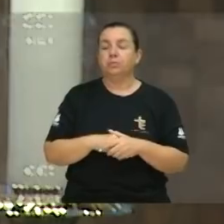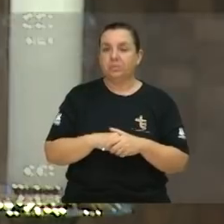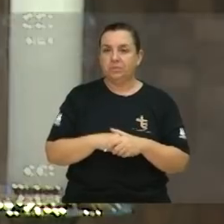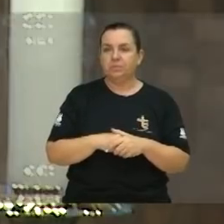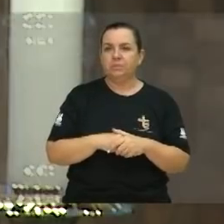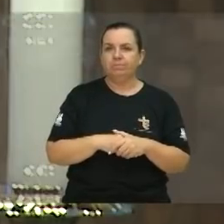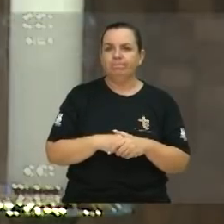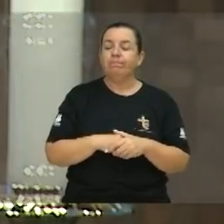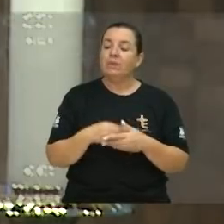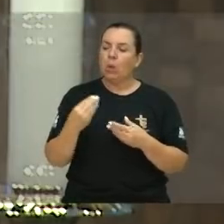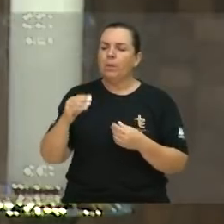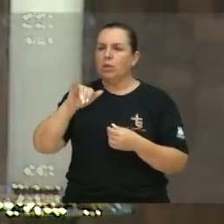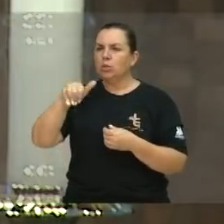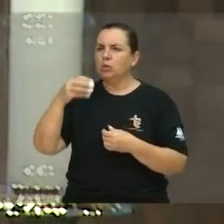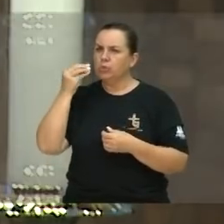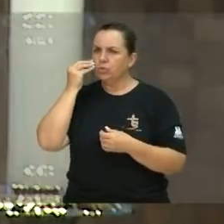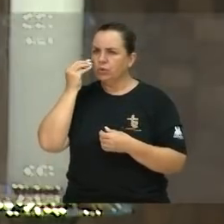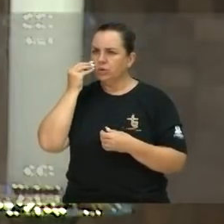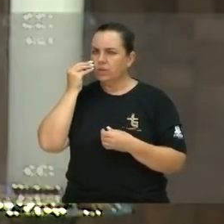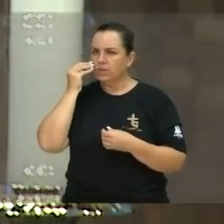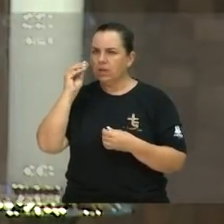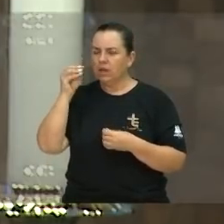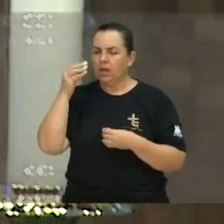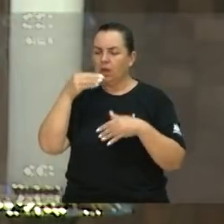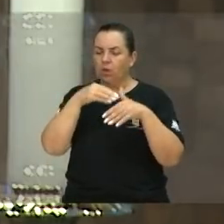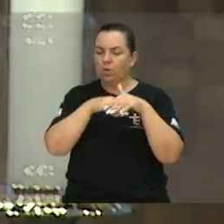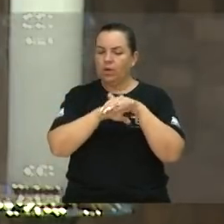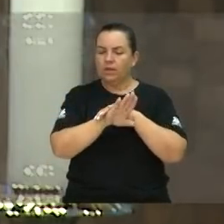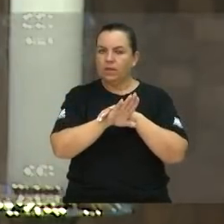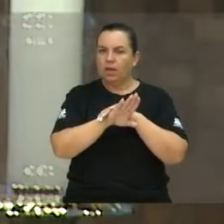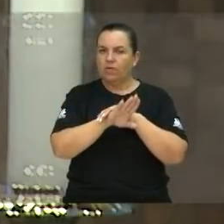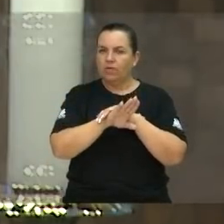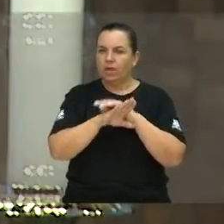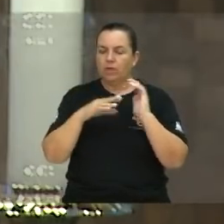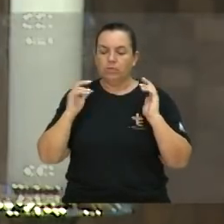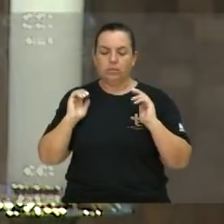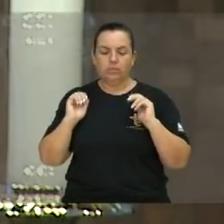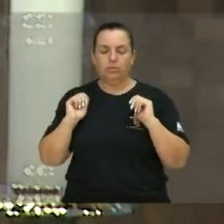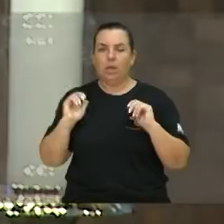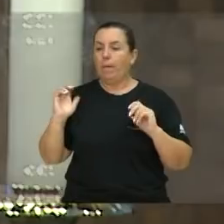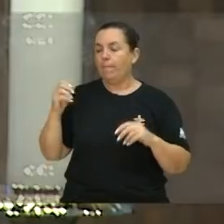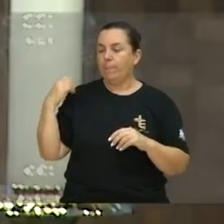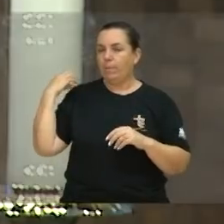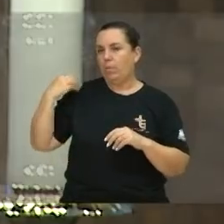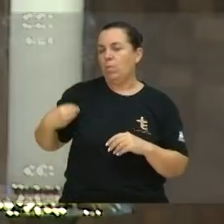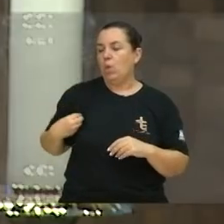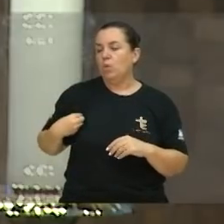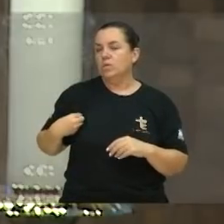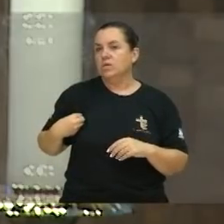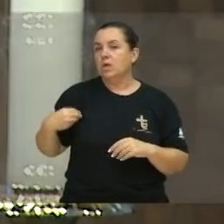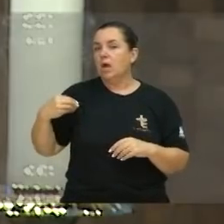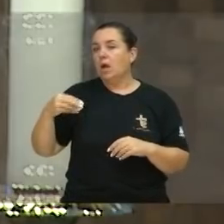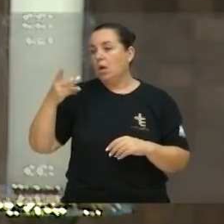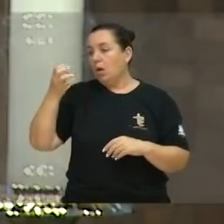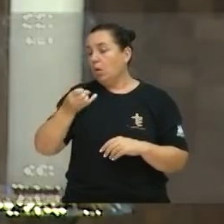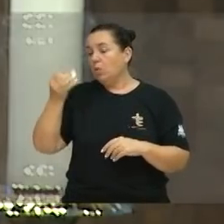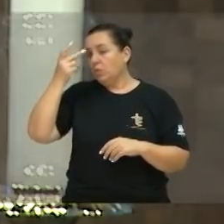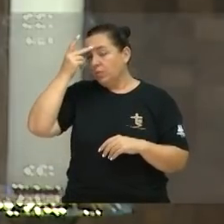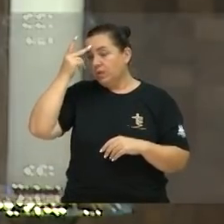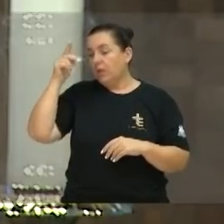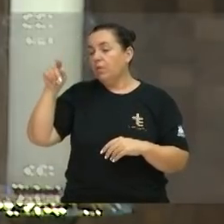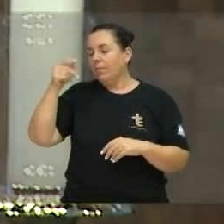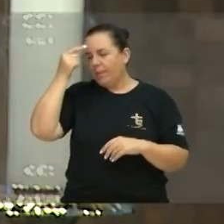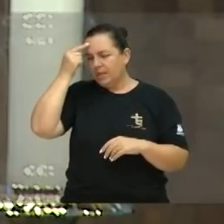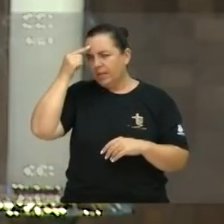como era judas quem guardava a bolsa comum alguns pensaram que jesus e disseram